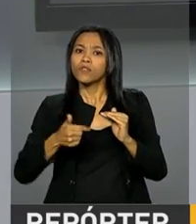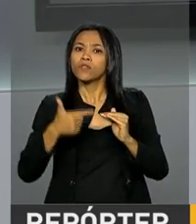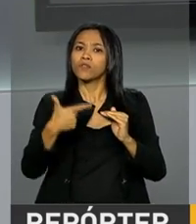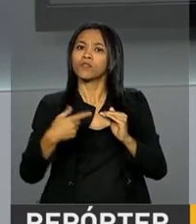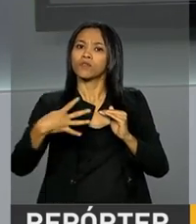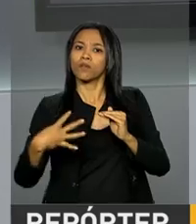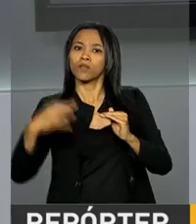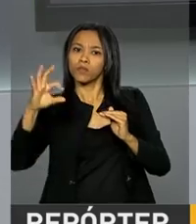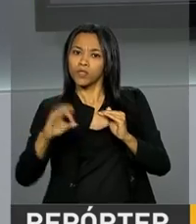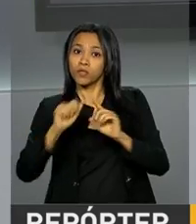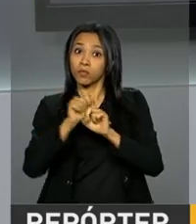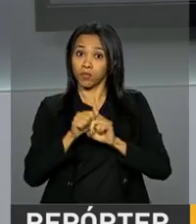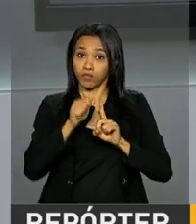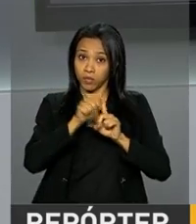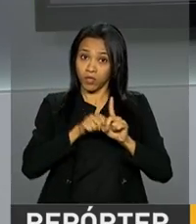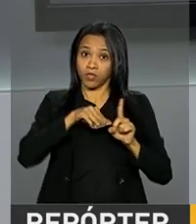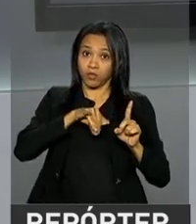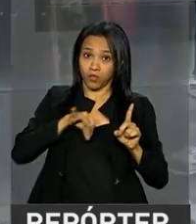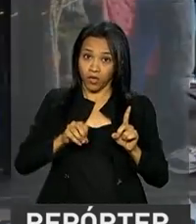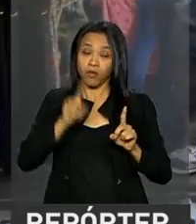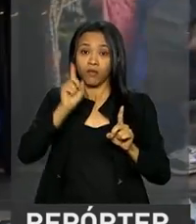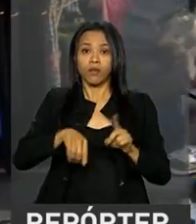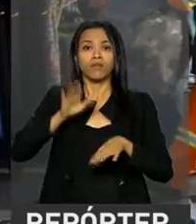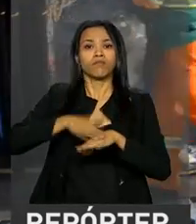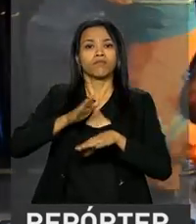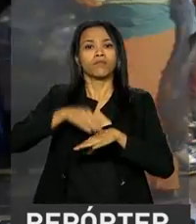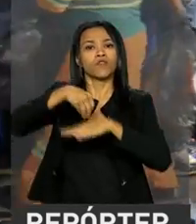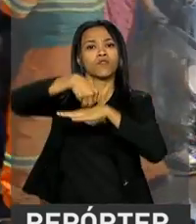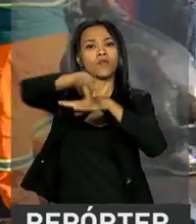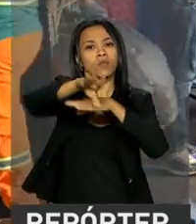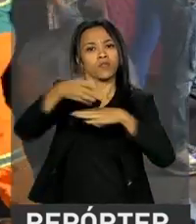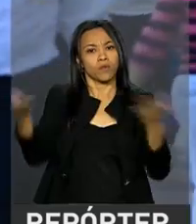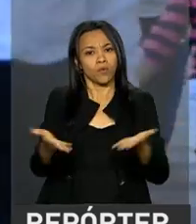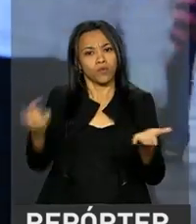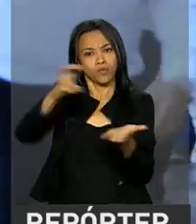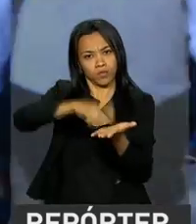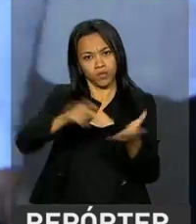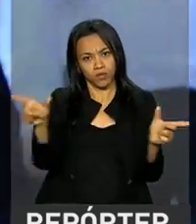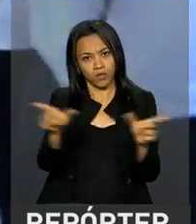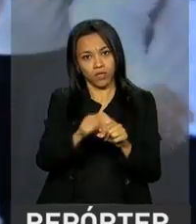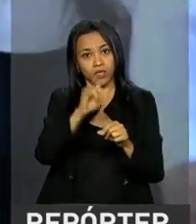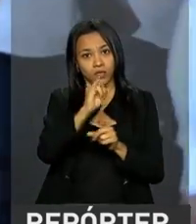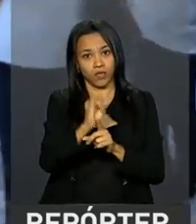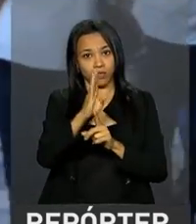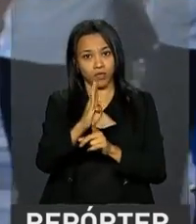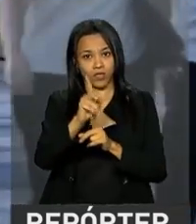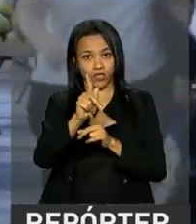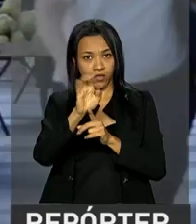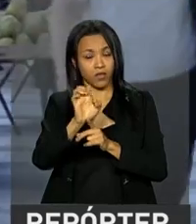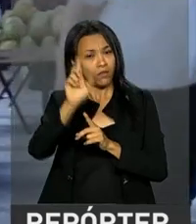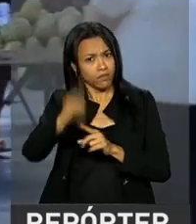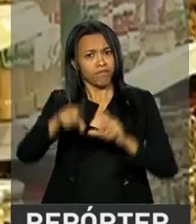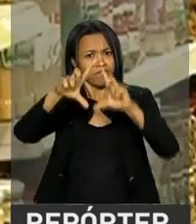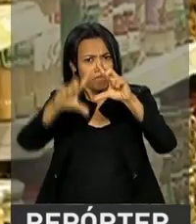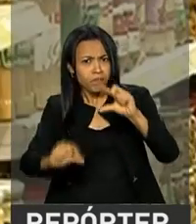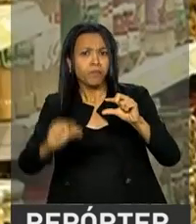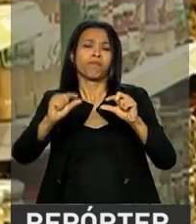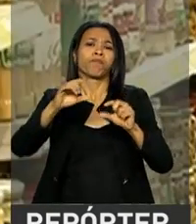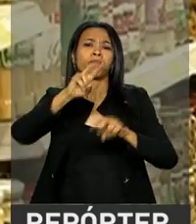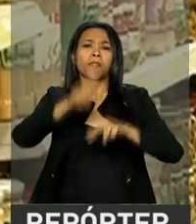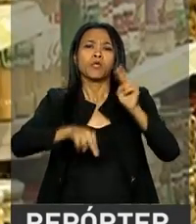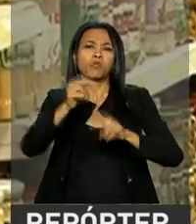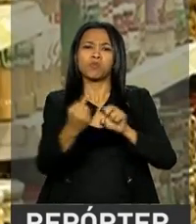0,24 de Maio segundo os dados divulgados nesta manhã pelo IBGE é o menor índice para meses de Junho